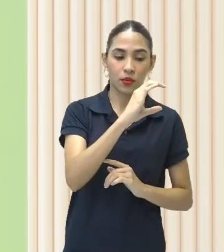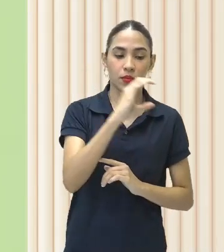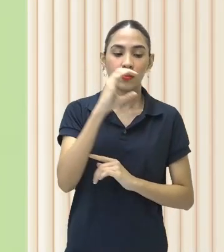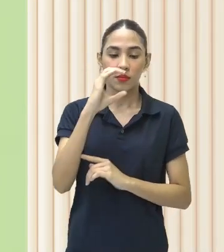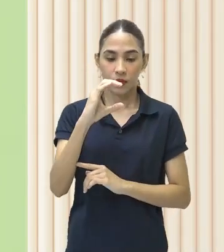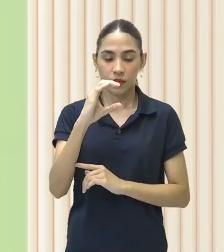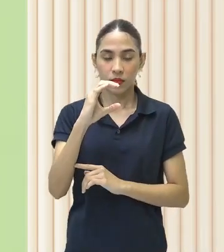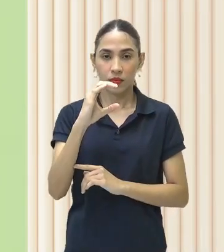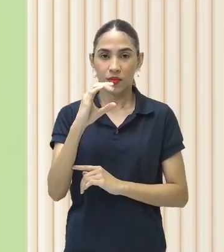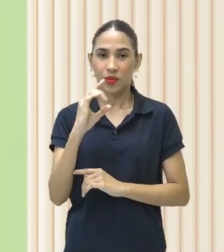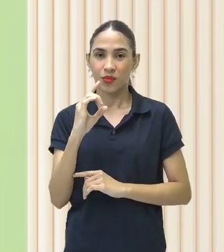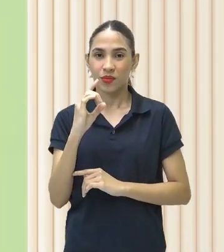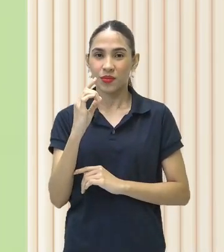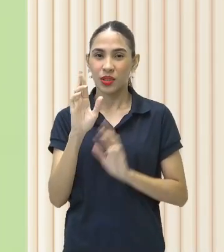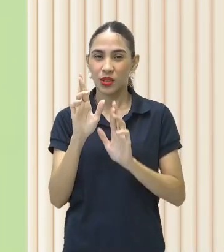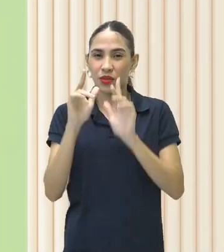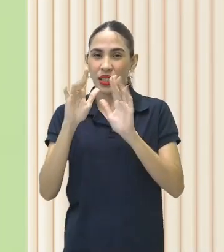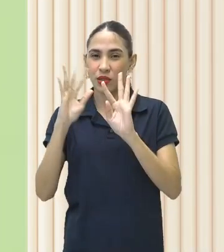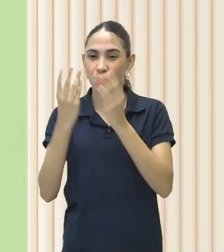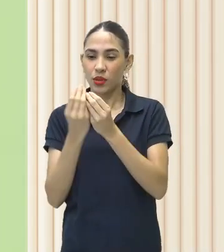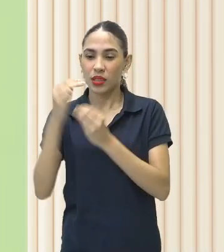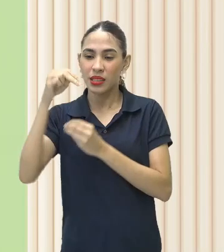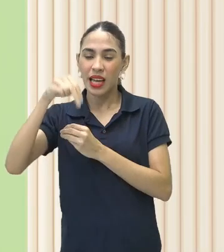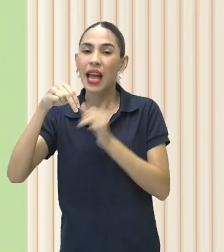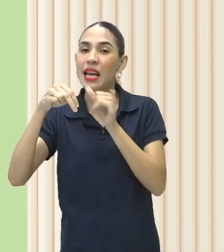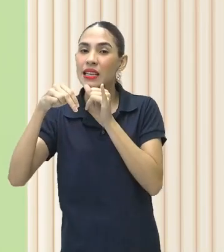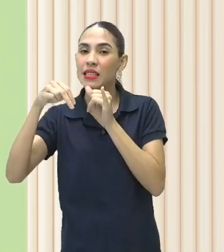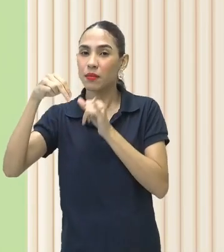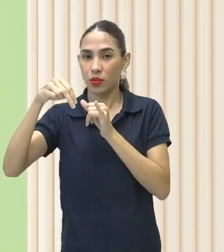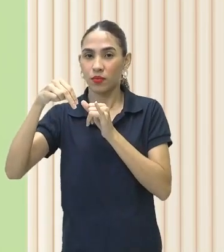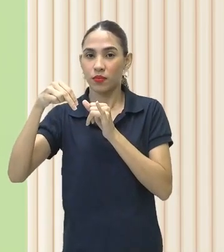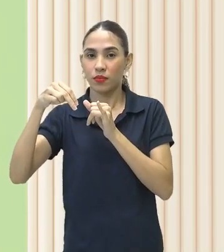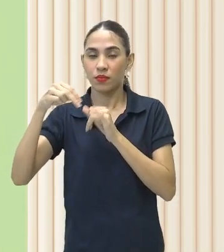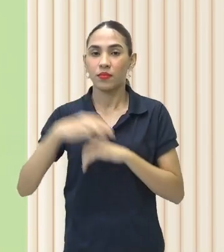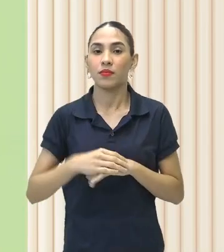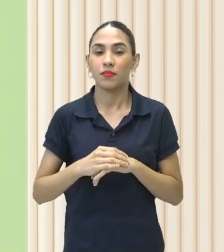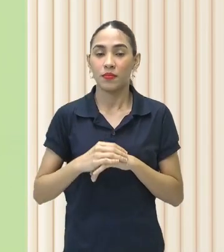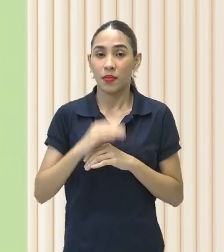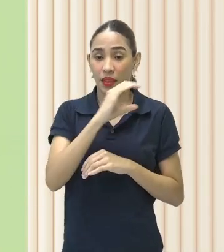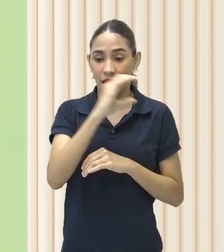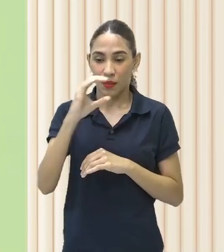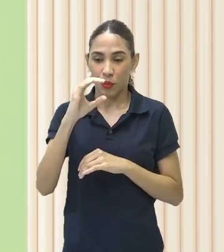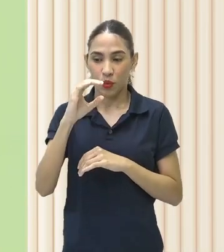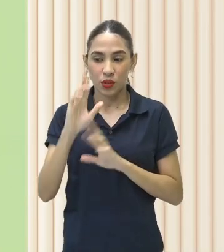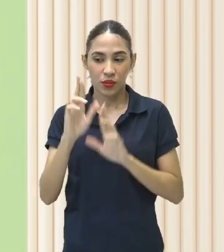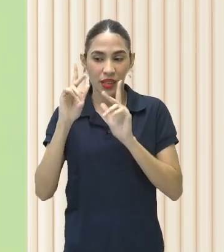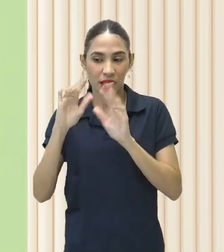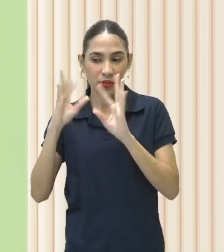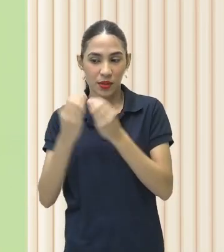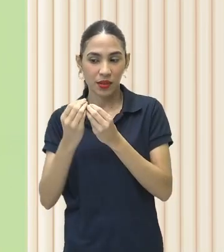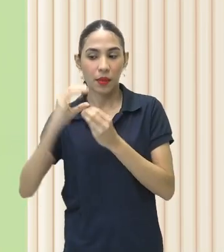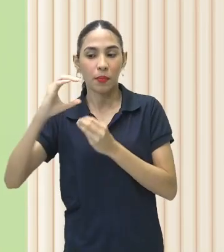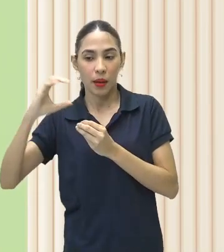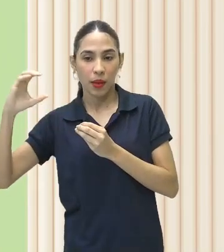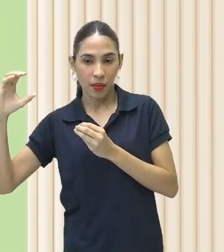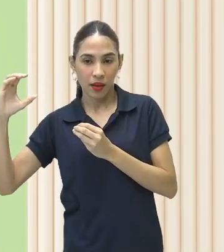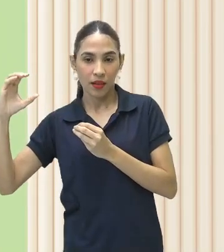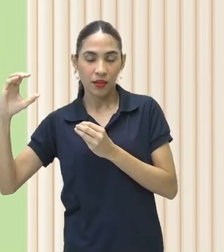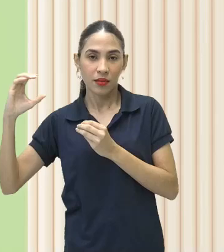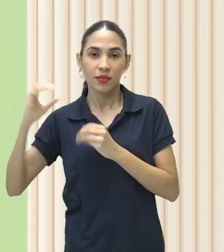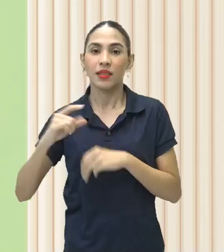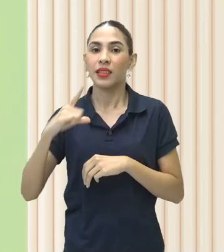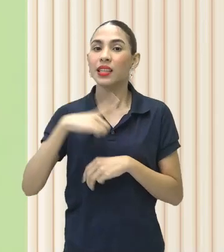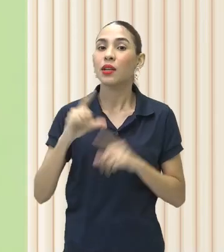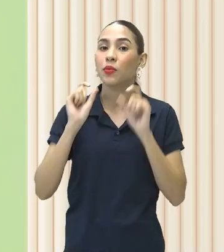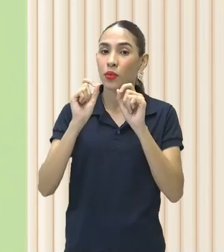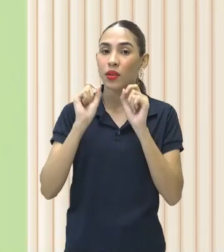carbono, um elemento diferente entre ali os carbonos, e aí vem carbono, carbono, carbono, eu